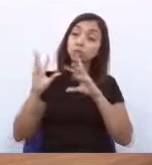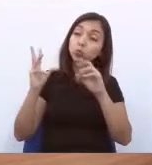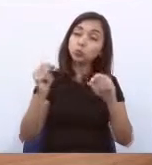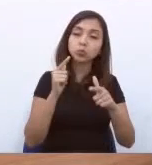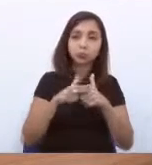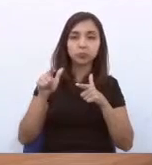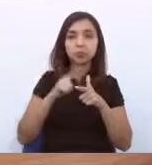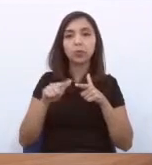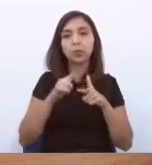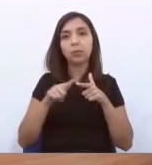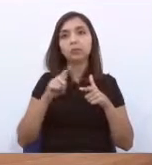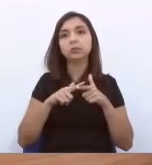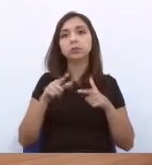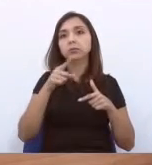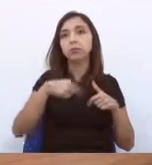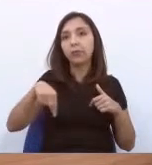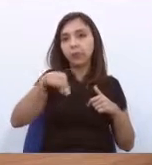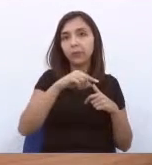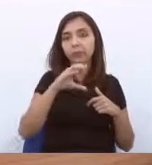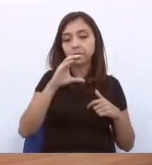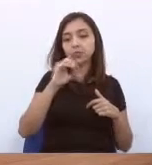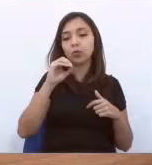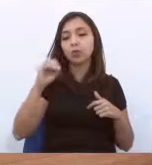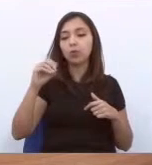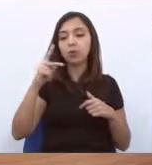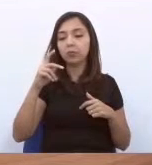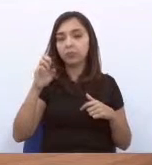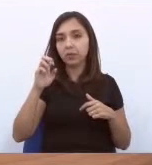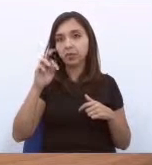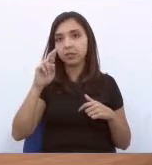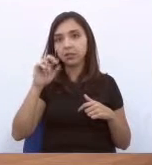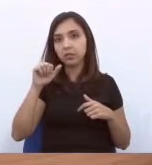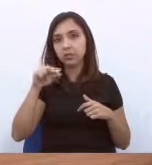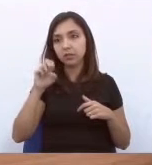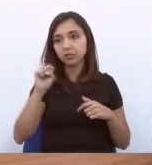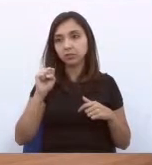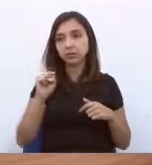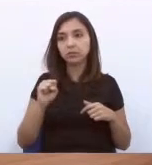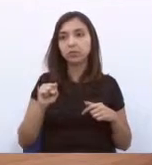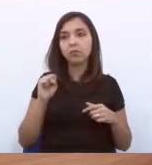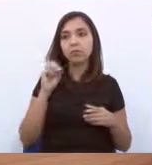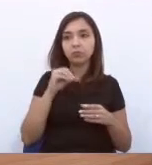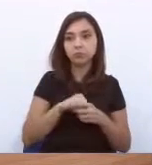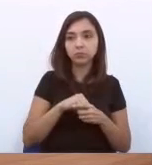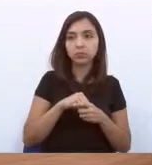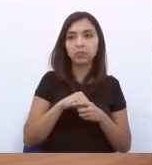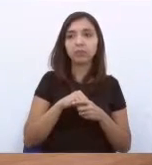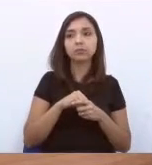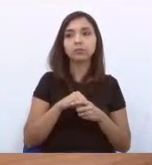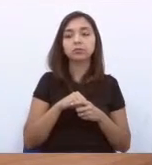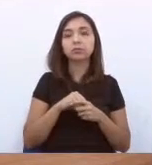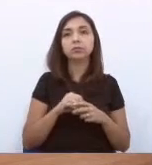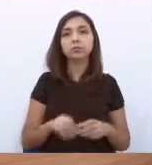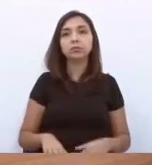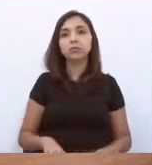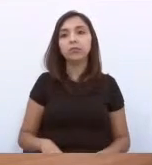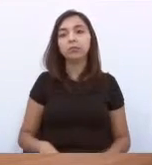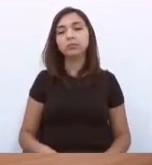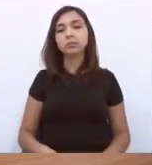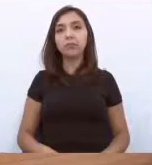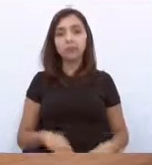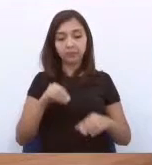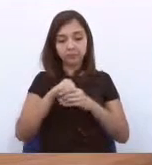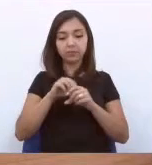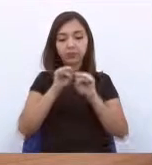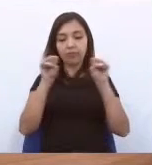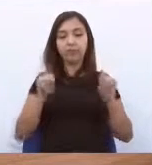problemas, nós, da Copertrans, estamos conseguindo colocar, para concluir, senhor presidente, no